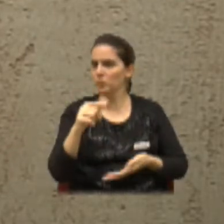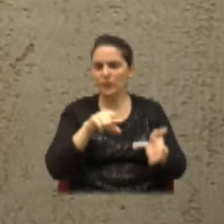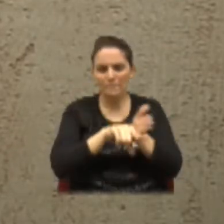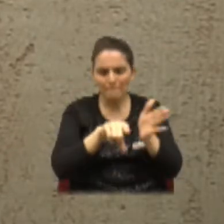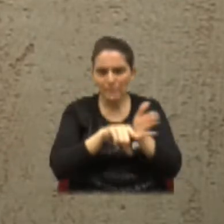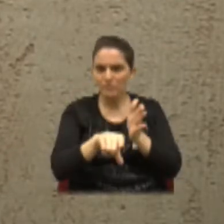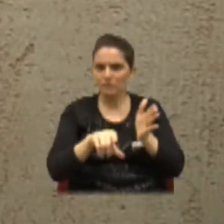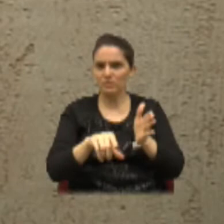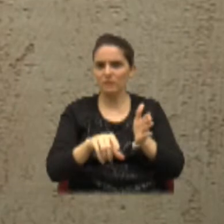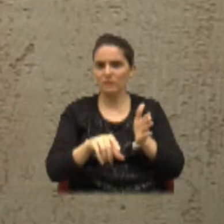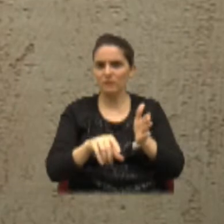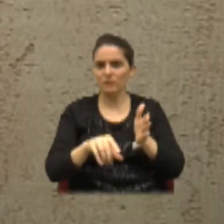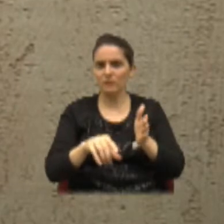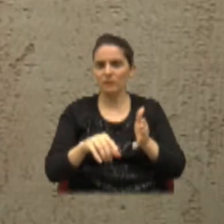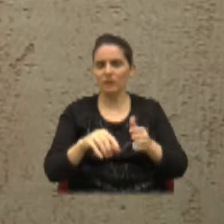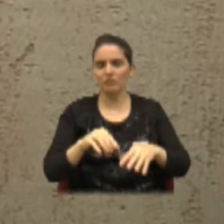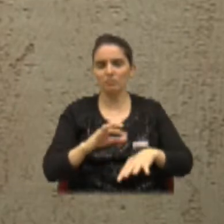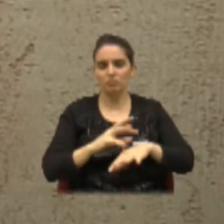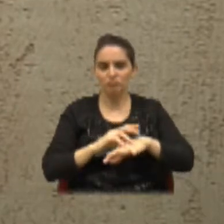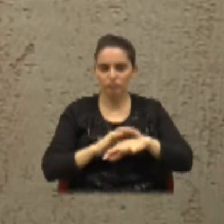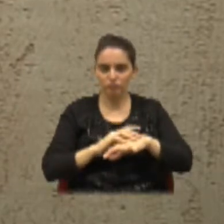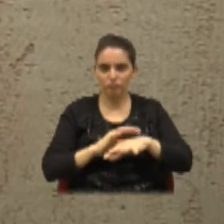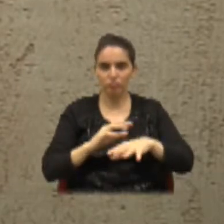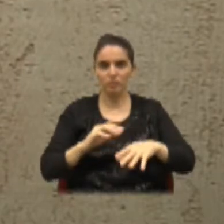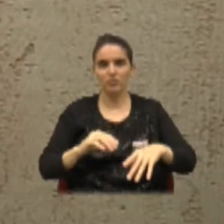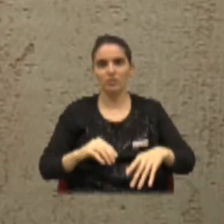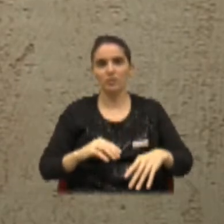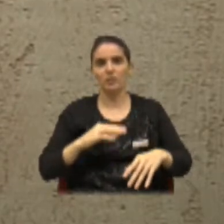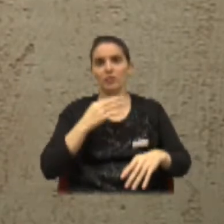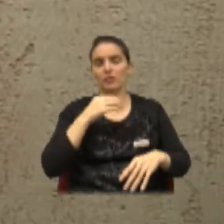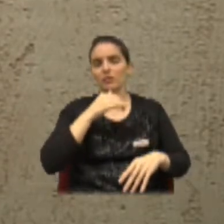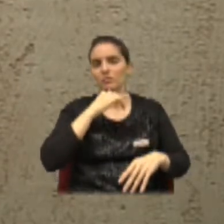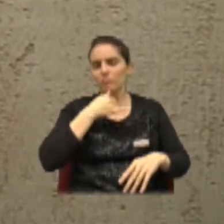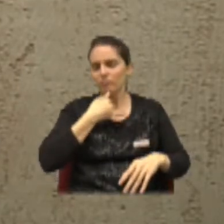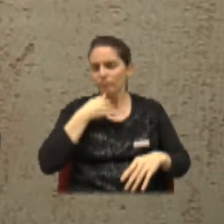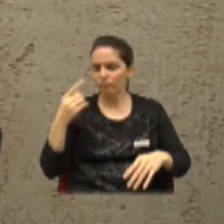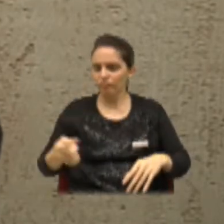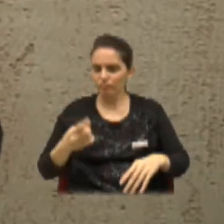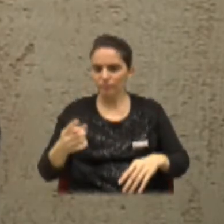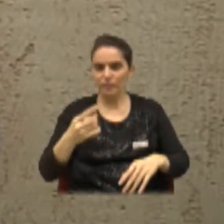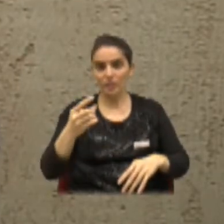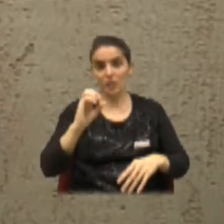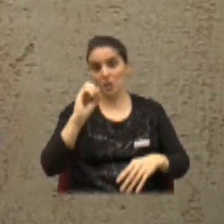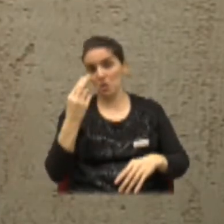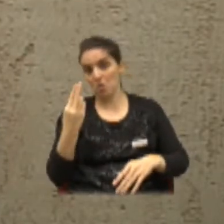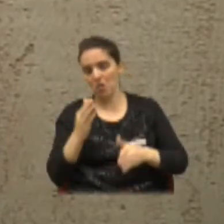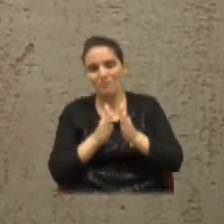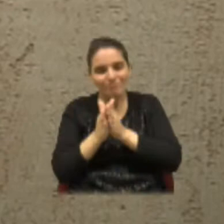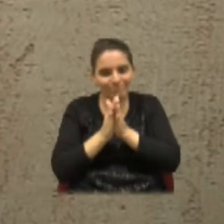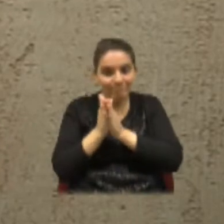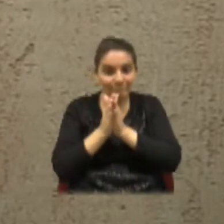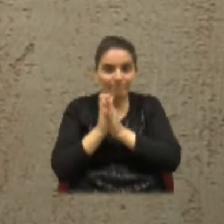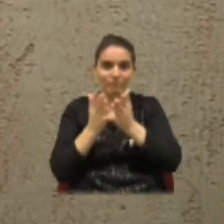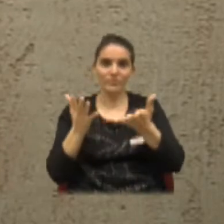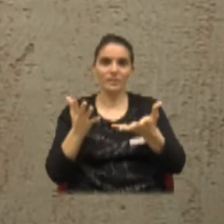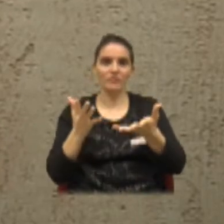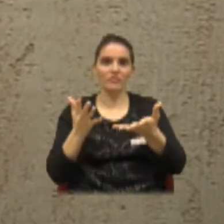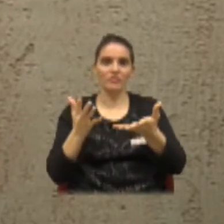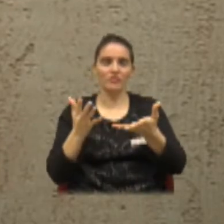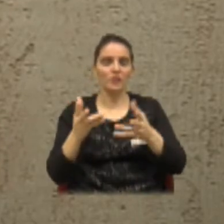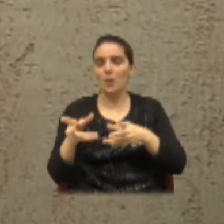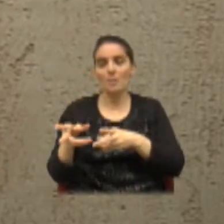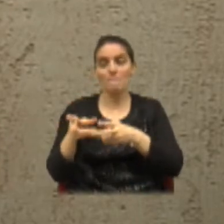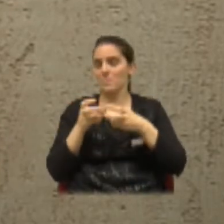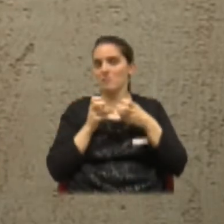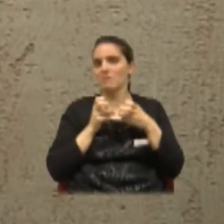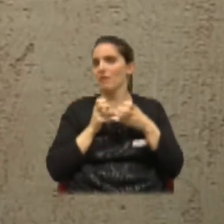muito em depressão, em ansiedade e outros transtornos que muitas vezes passaram desapercebidos na nossa